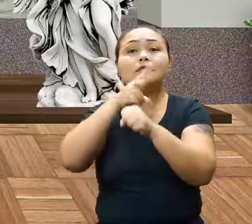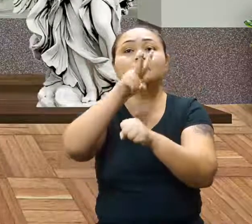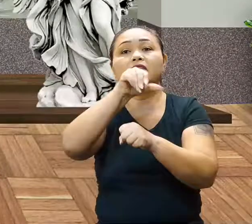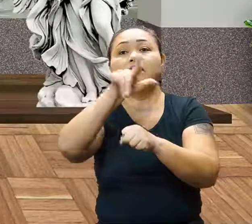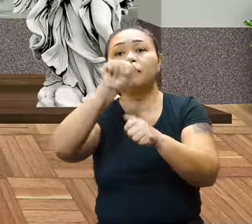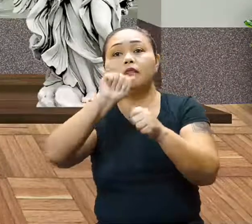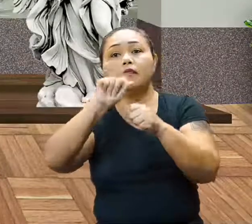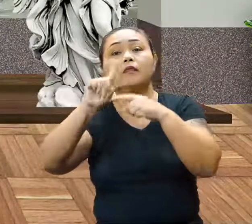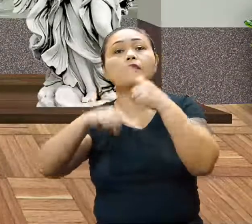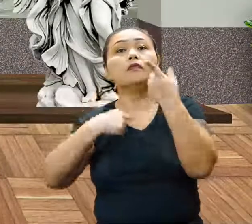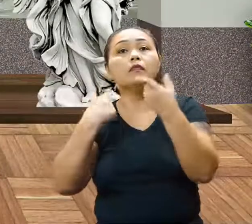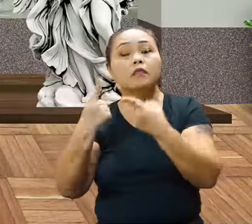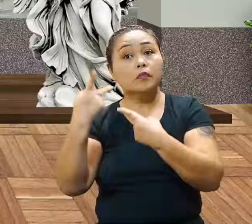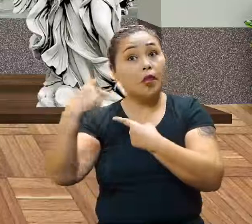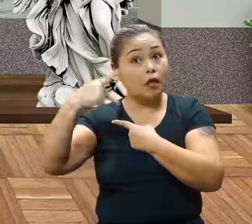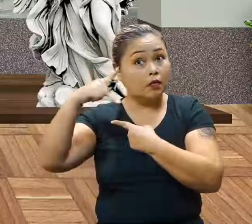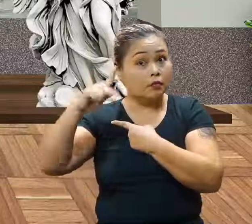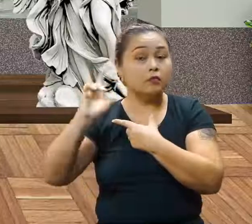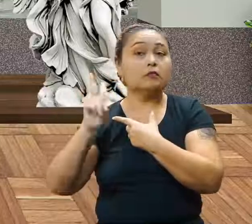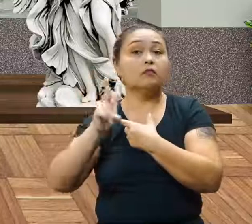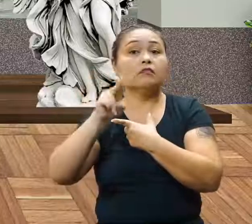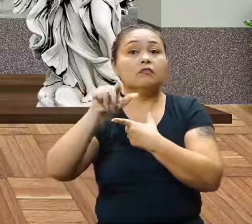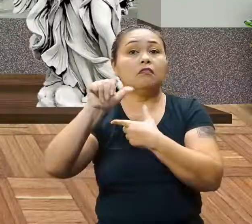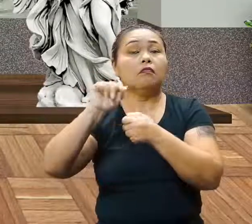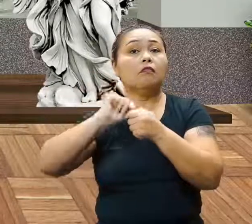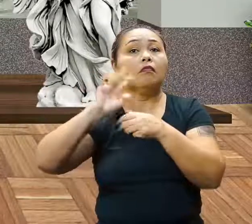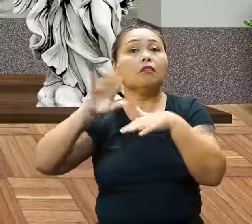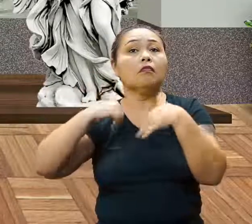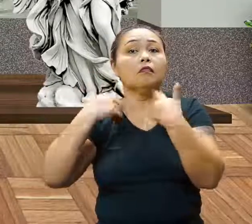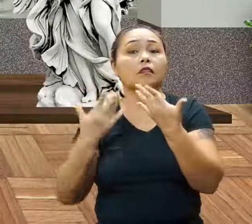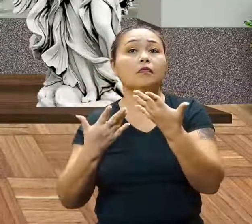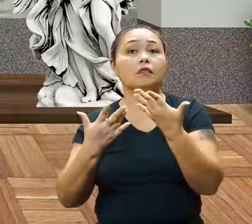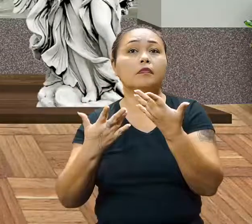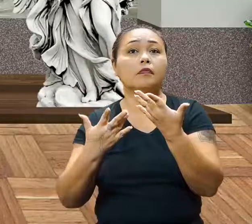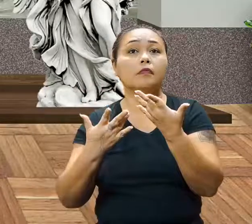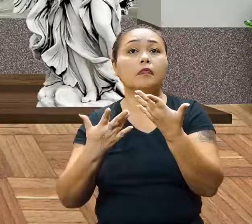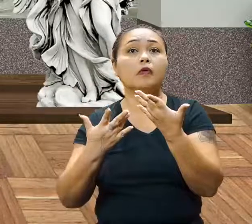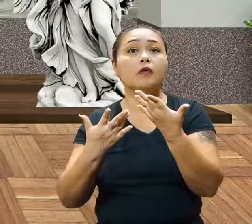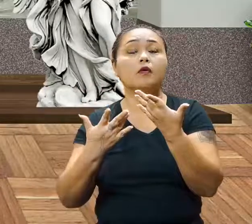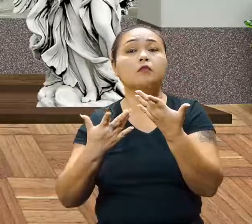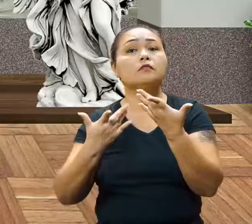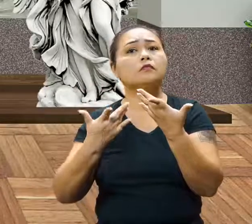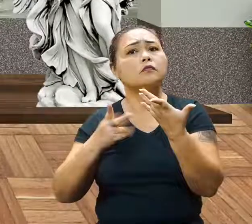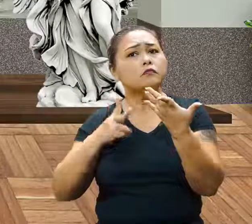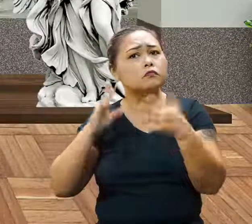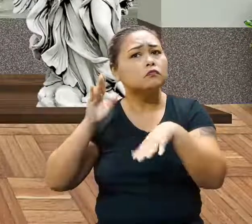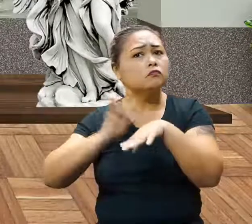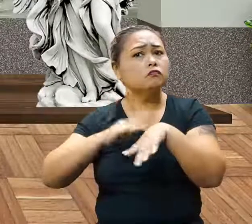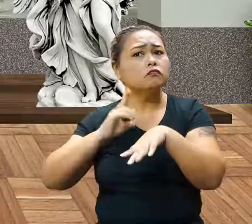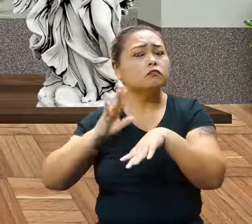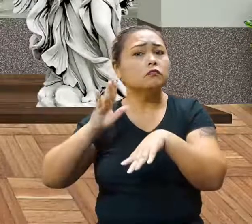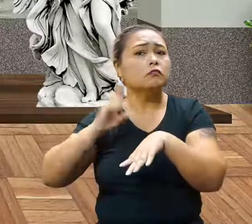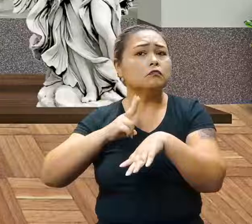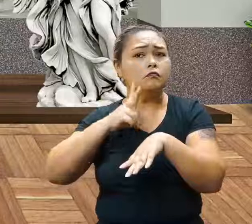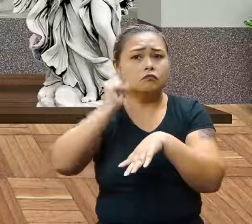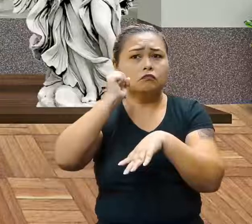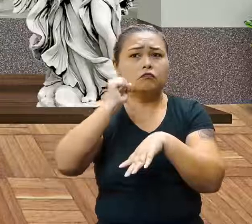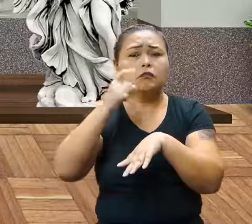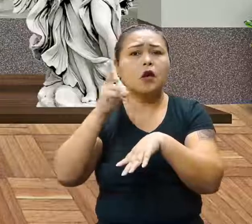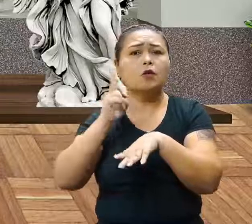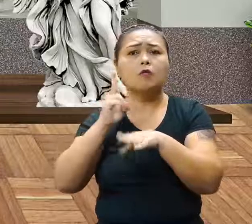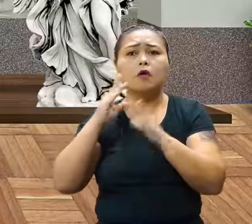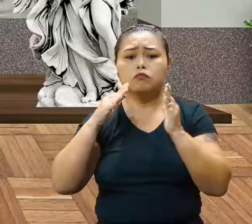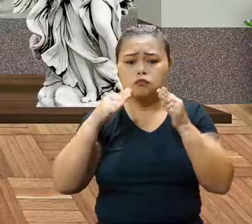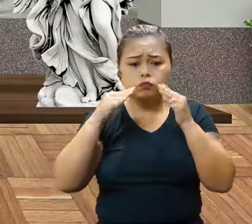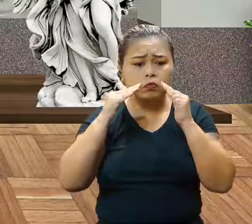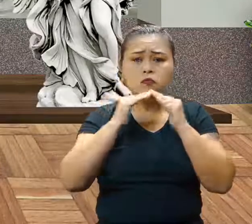o surgimento dessa vila, e aí e se intensificou essas comunidades,